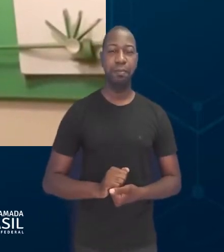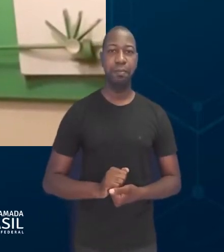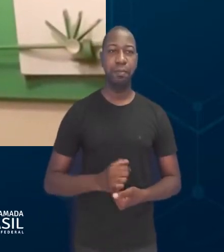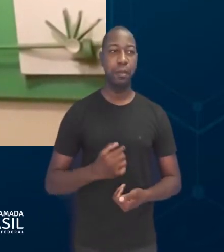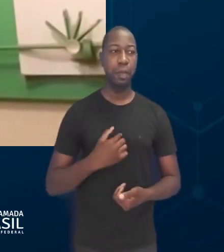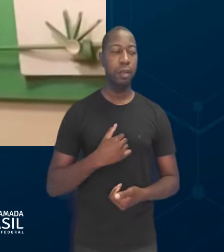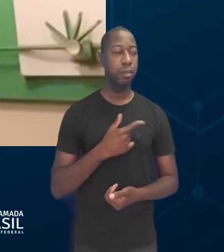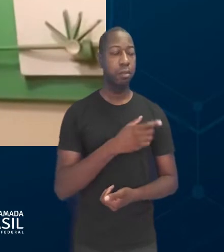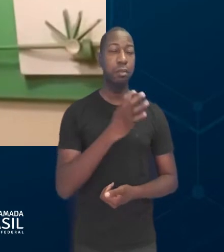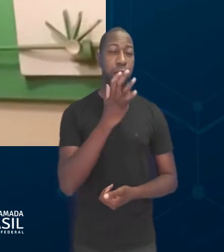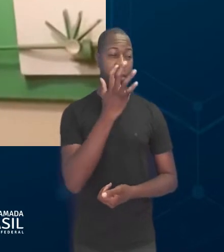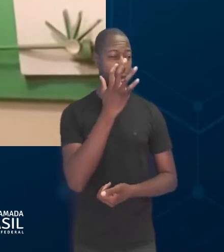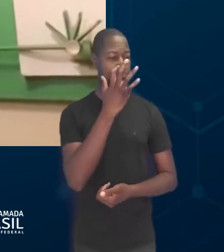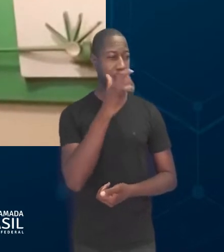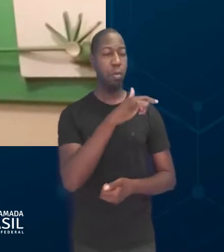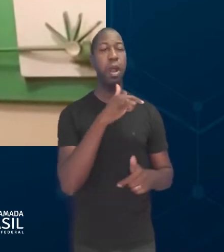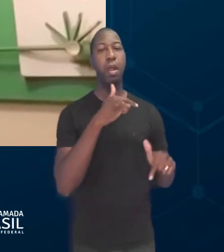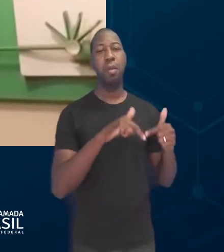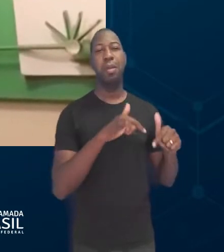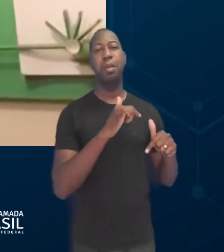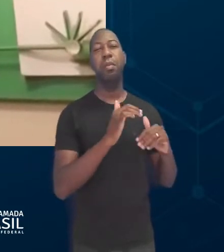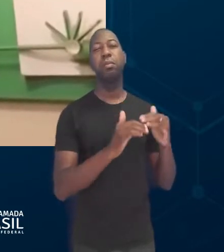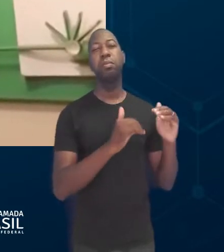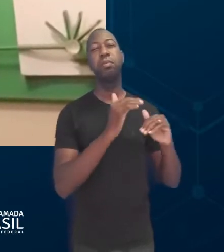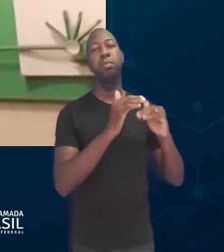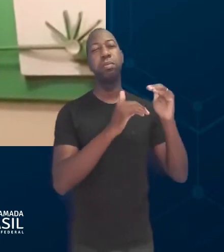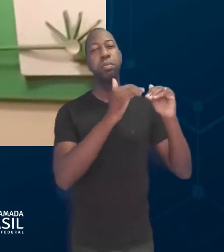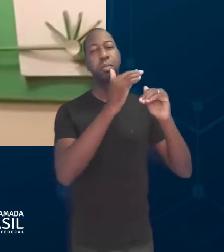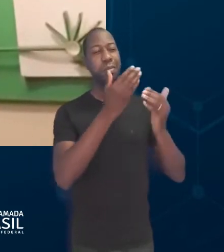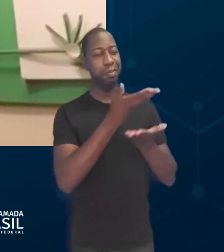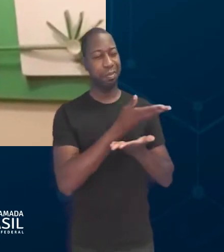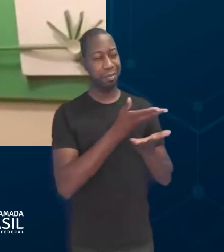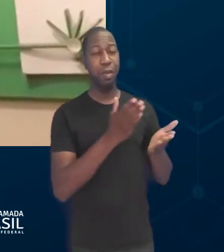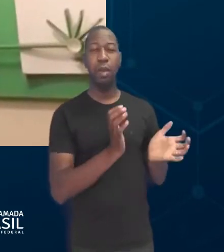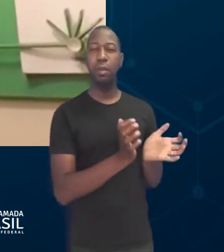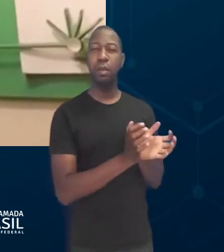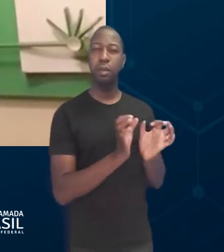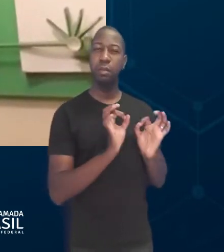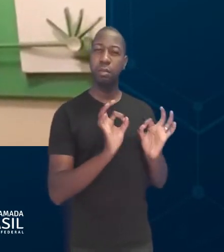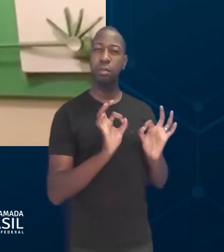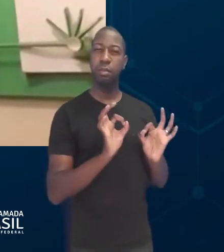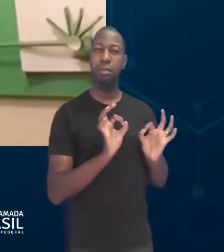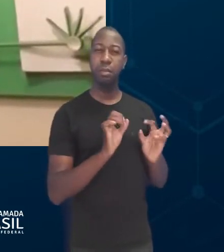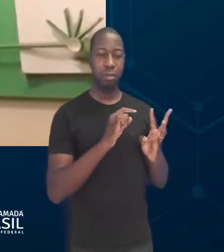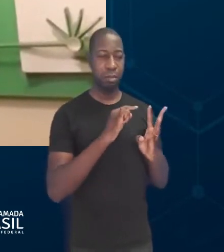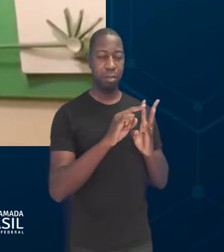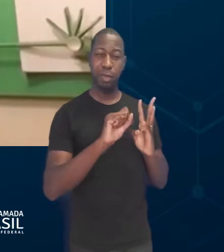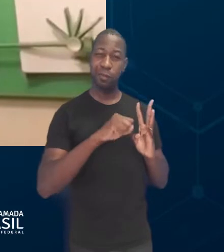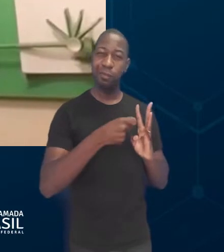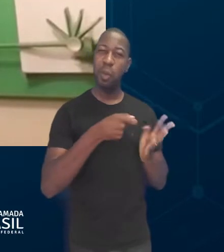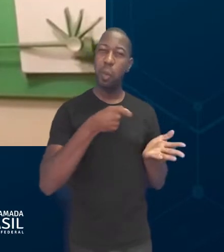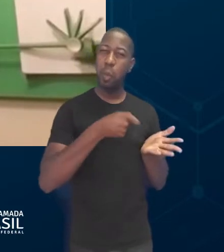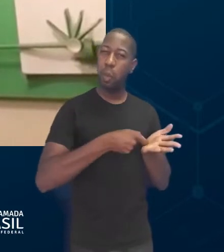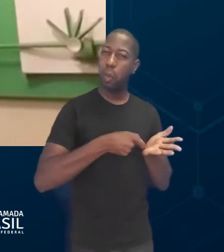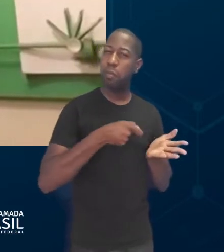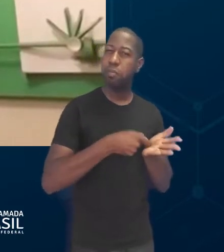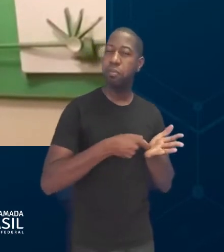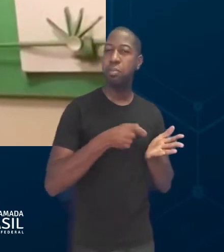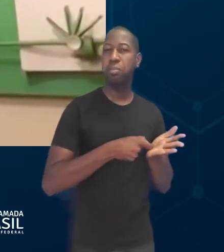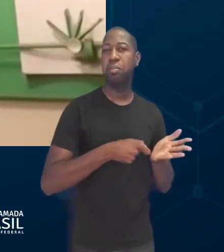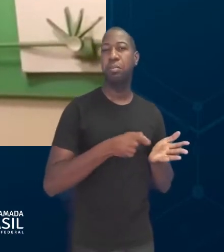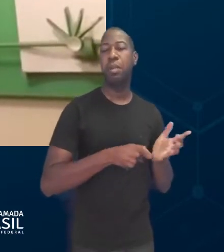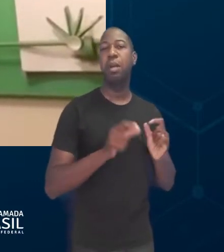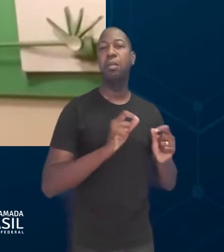uma imensa admiração de ver Carlinho, Adriana e Amanda lutarem para manter,